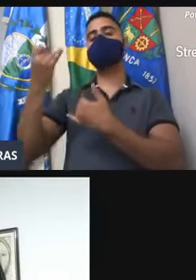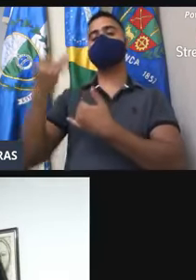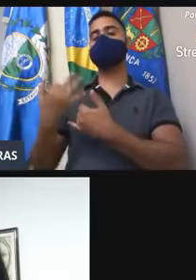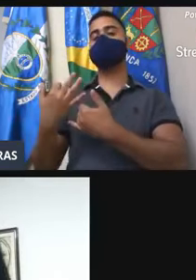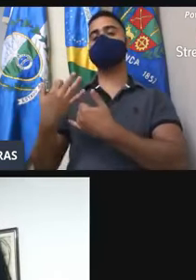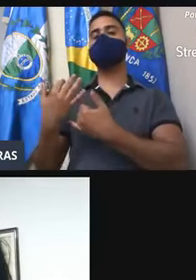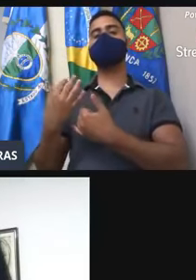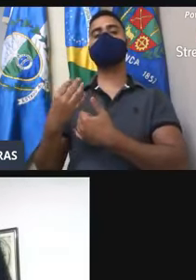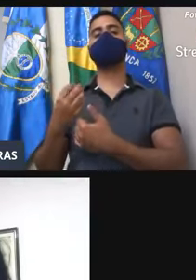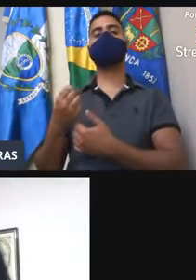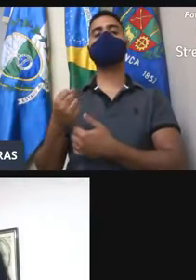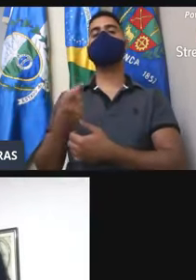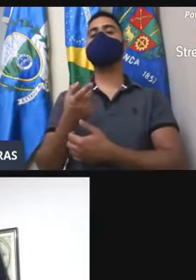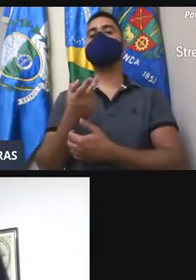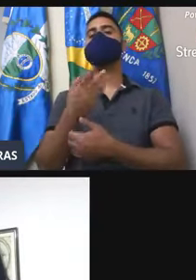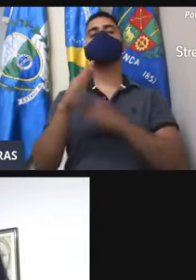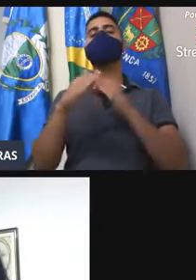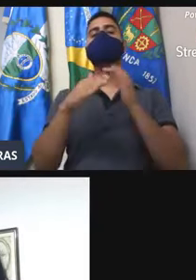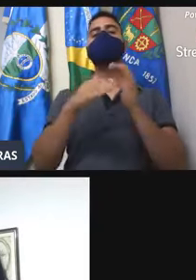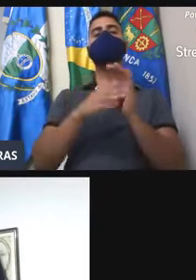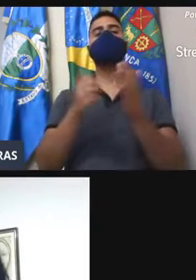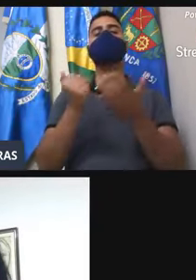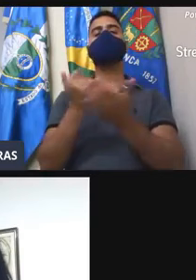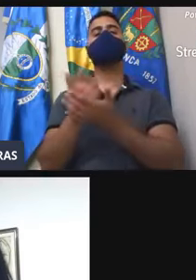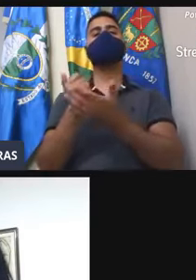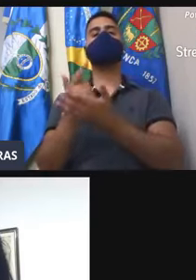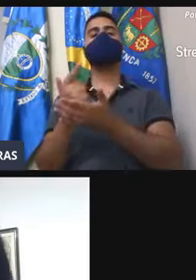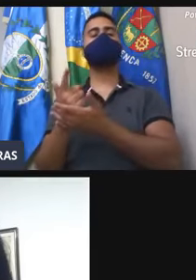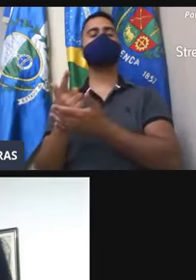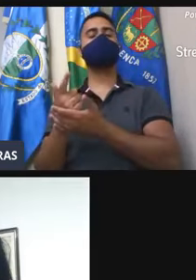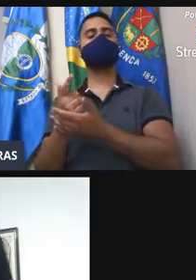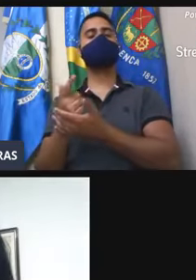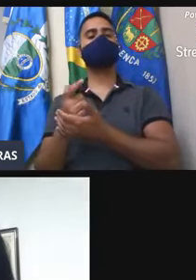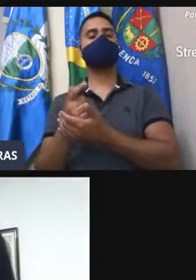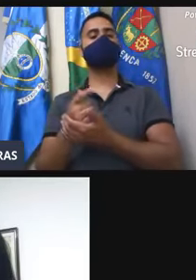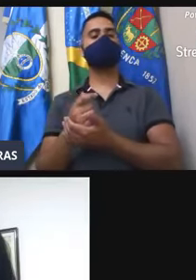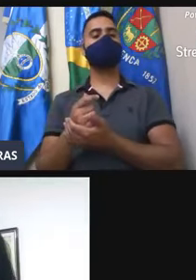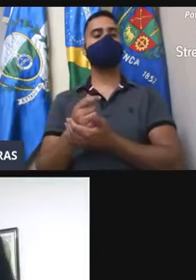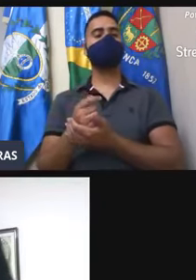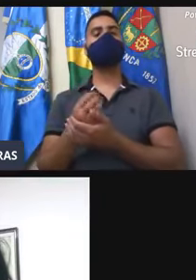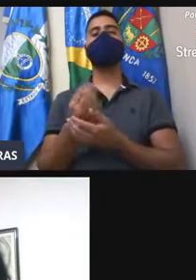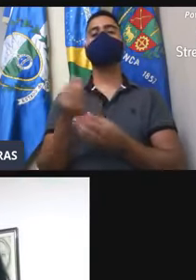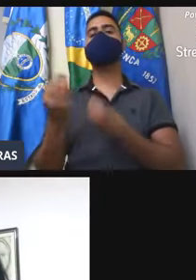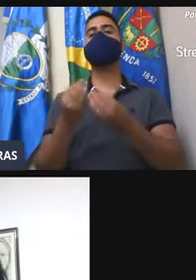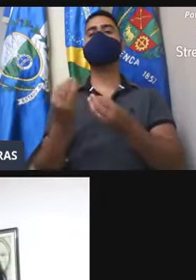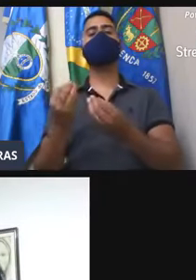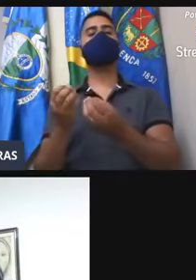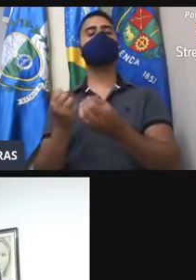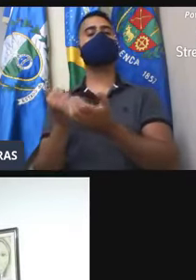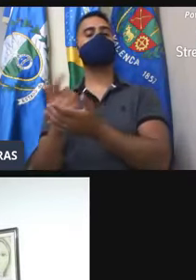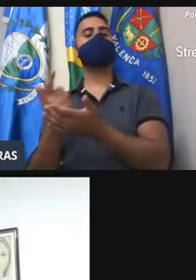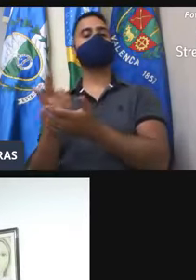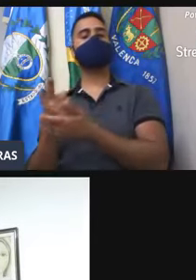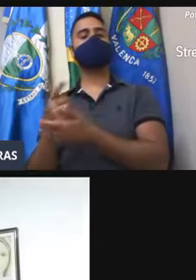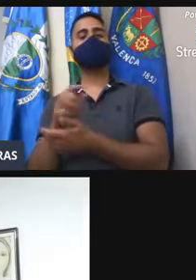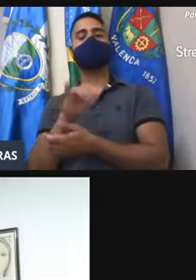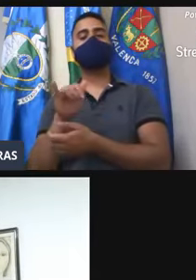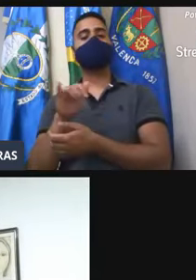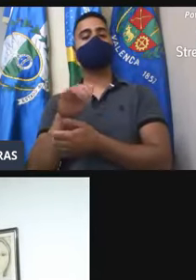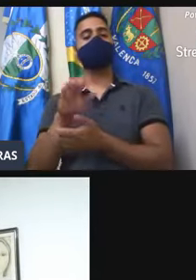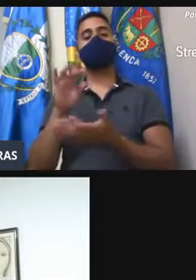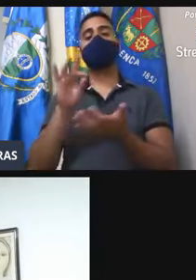essa informação para estar passando para a gente, qual foi o valor total da aquisição dessas cestas? Como